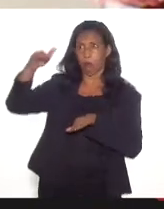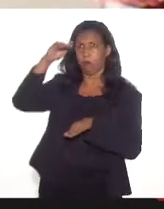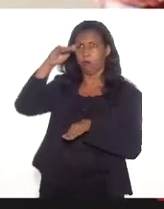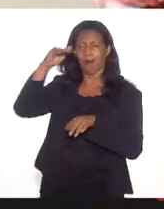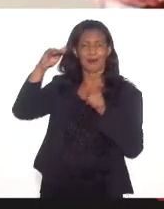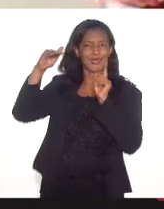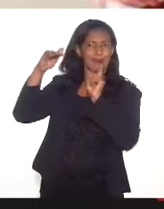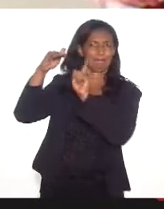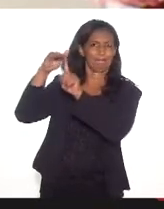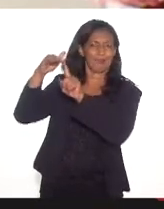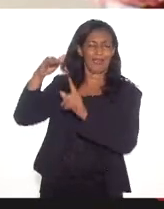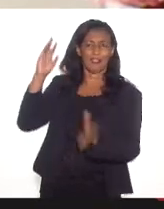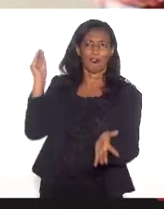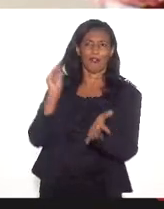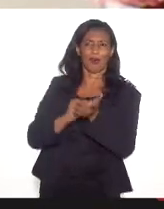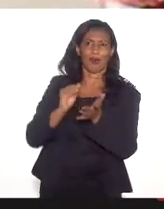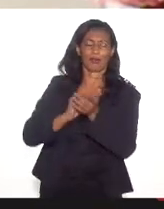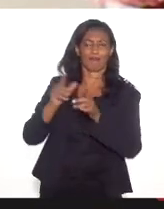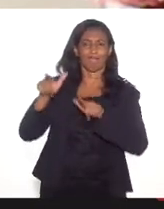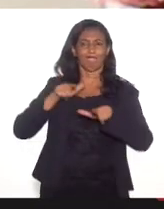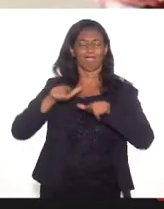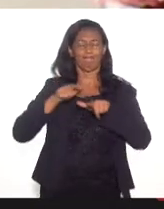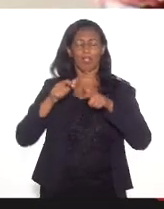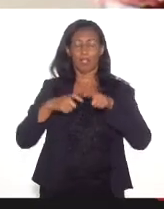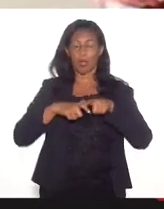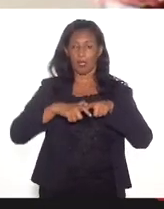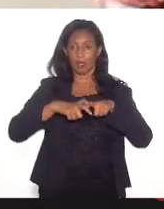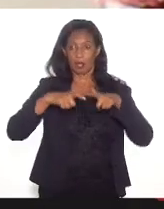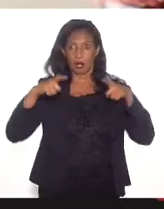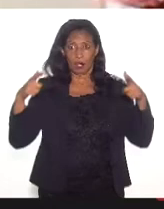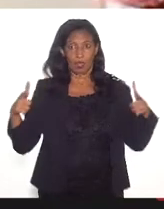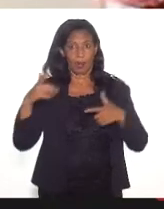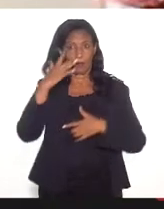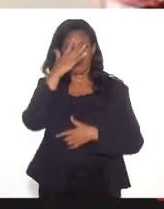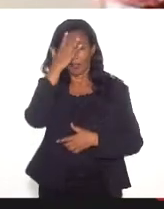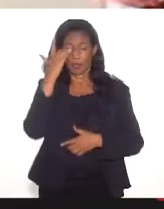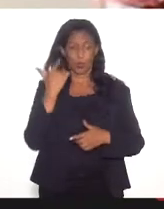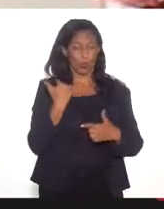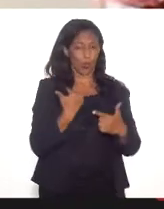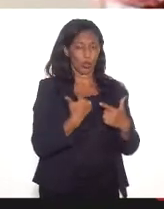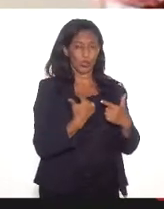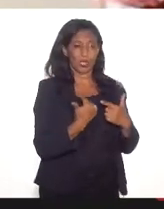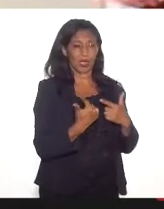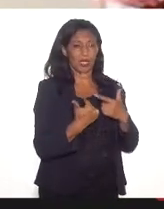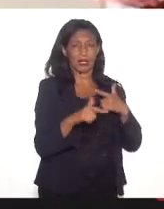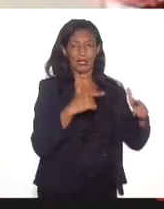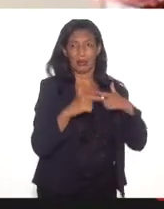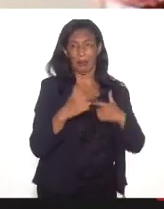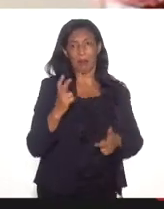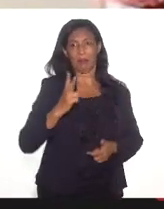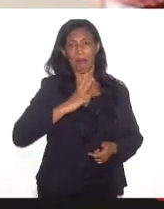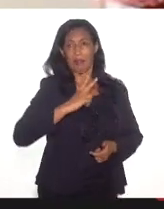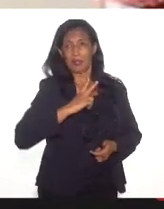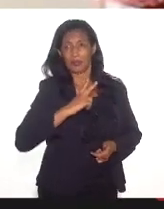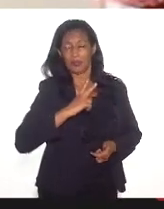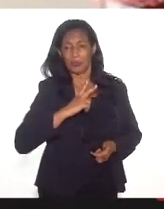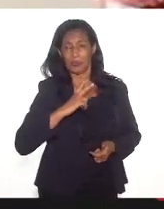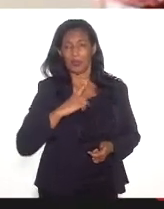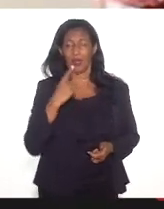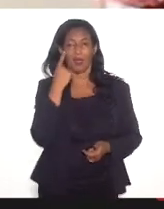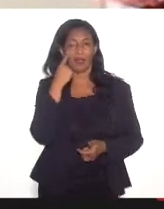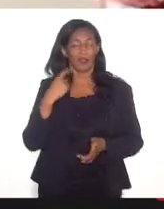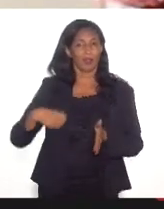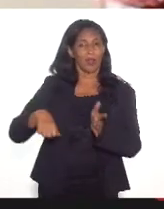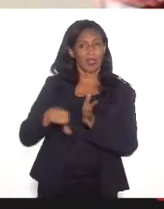batendo recorde de desemprego, ampliando ainda mais a quantidade de trabalhadores na informalidade e vendo a nossa